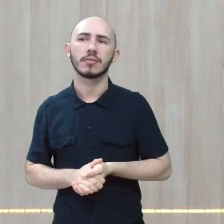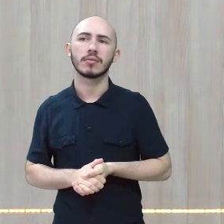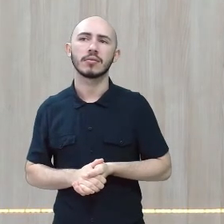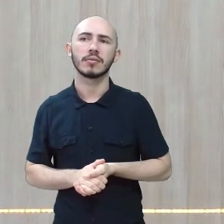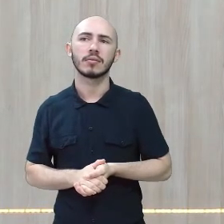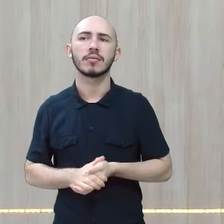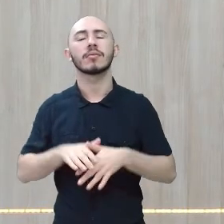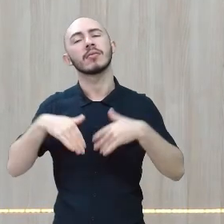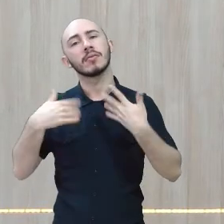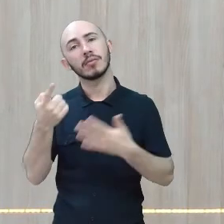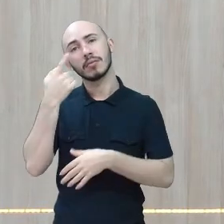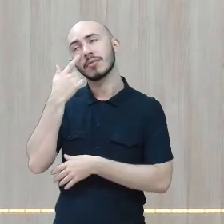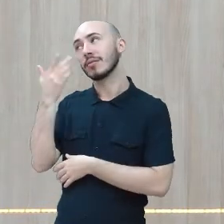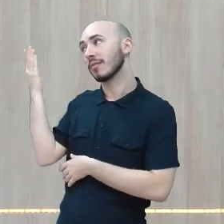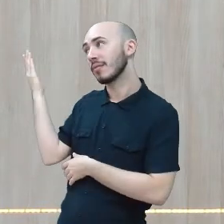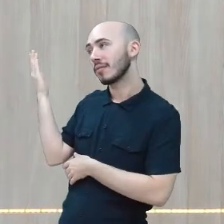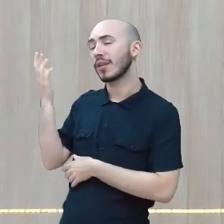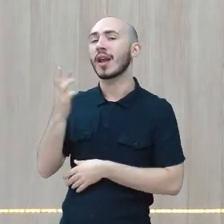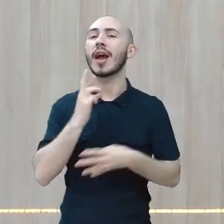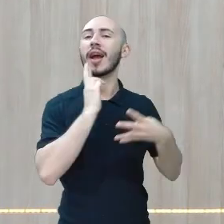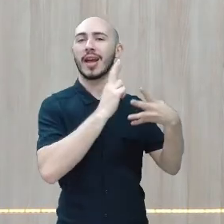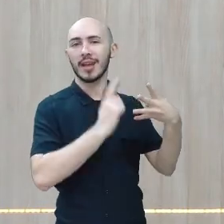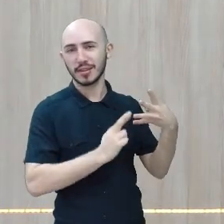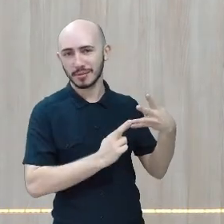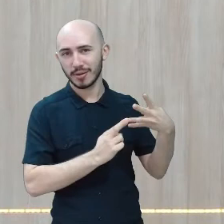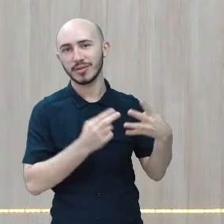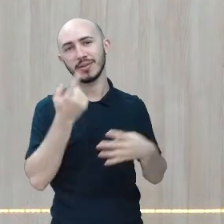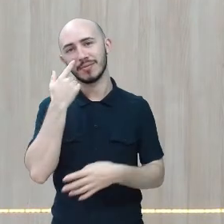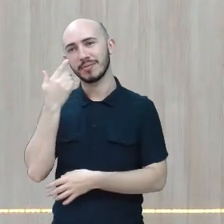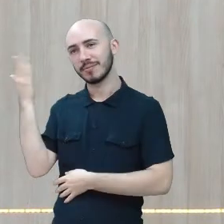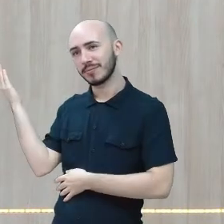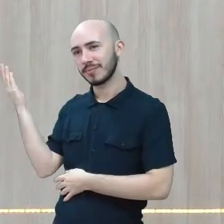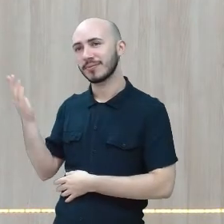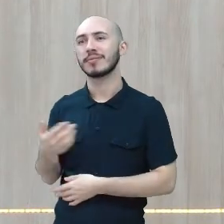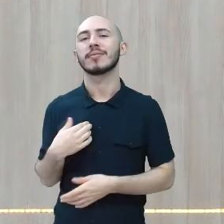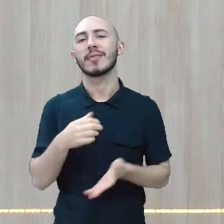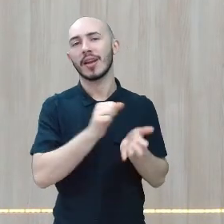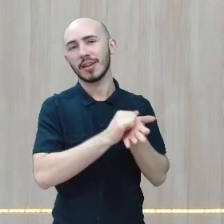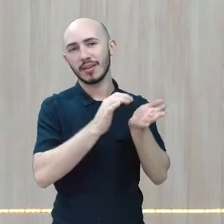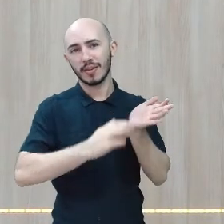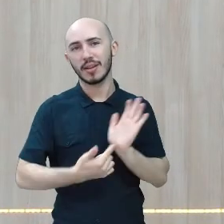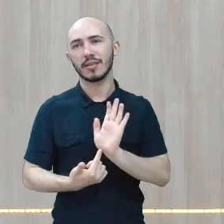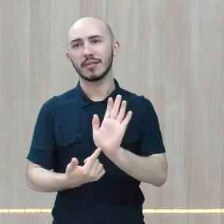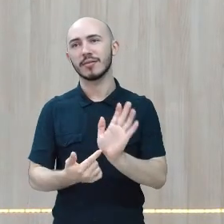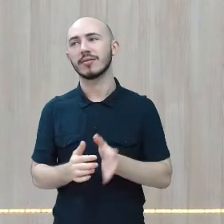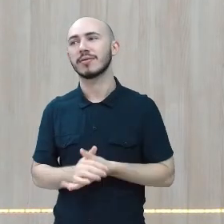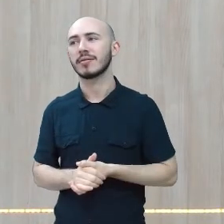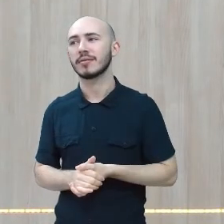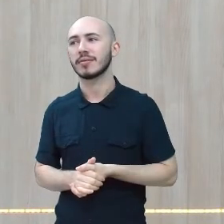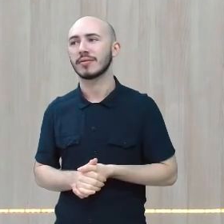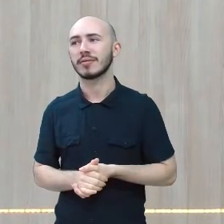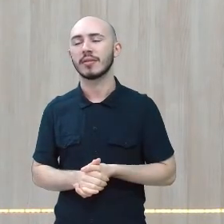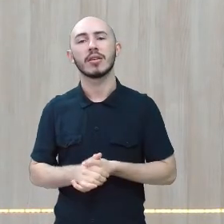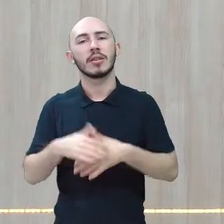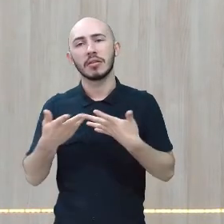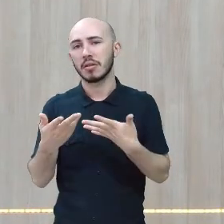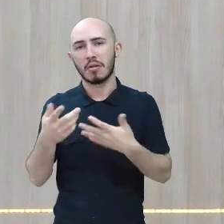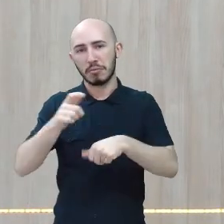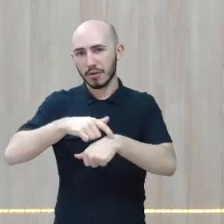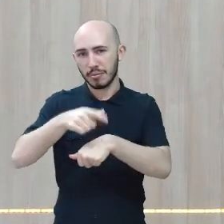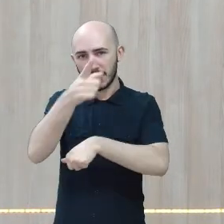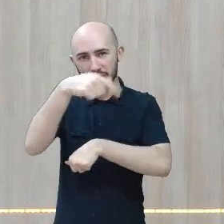As respostas eu deixo para vocês aqui desse exercício. Não importa o dia, a hora que